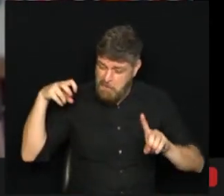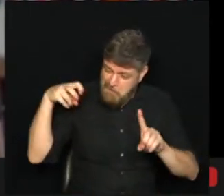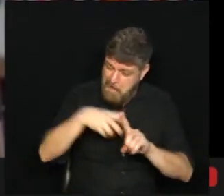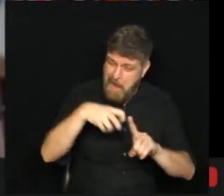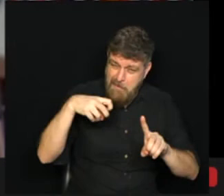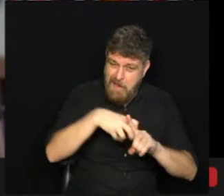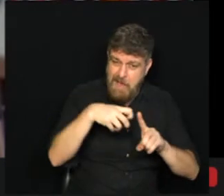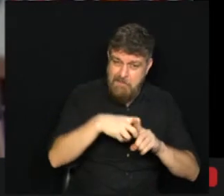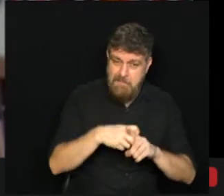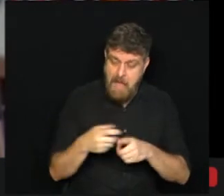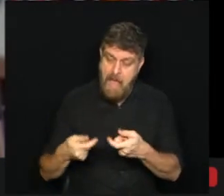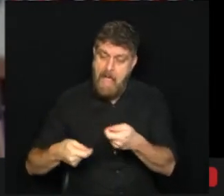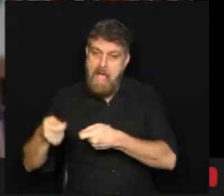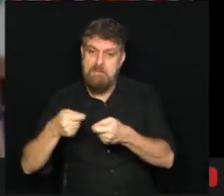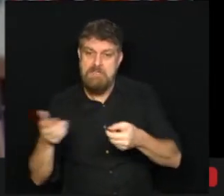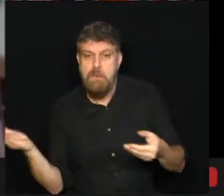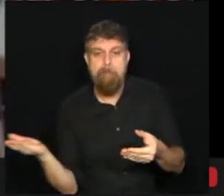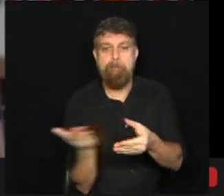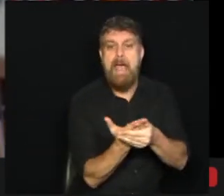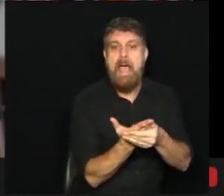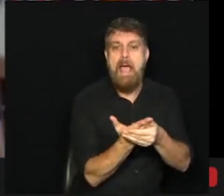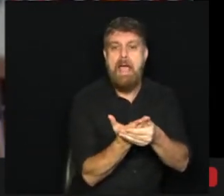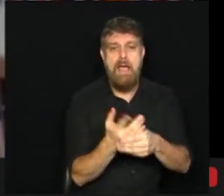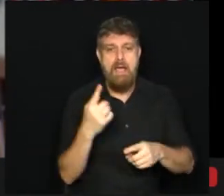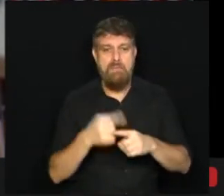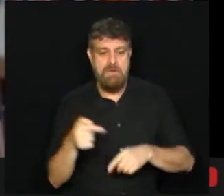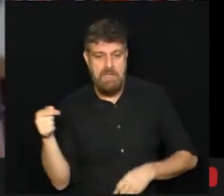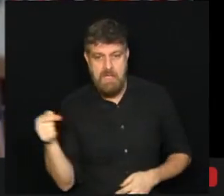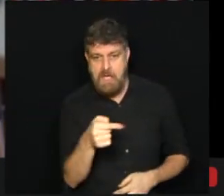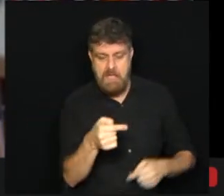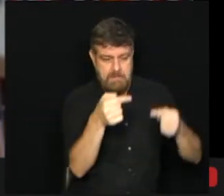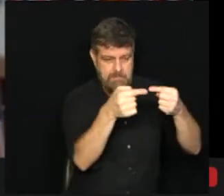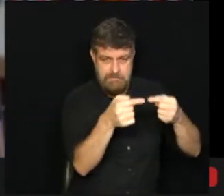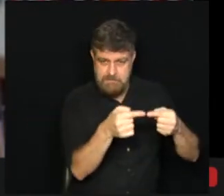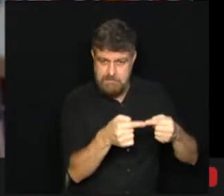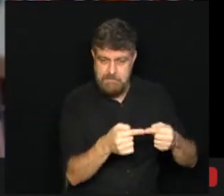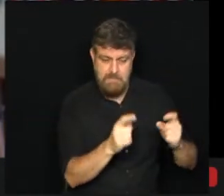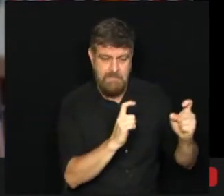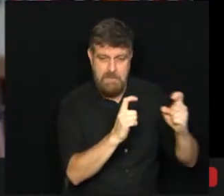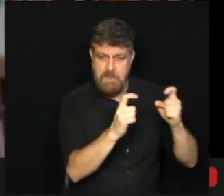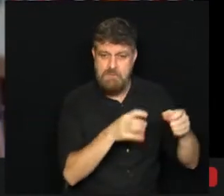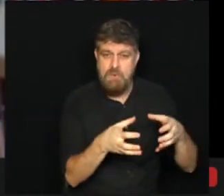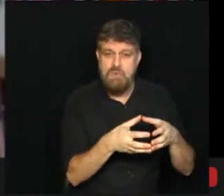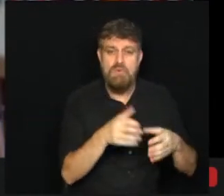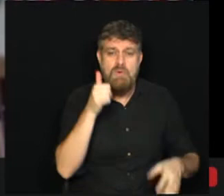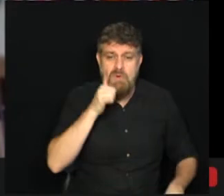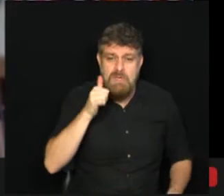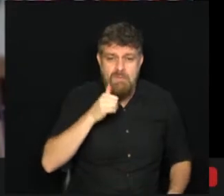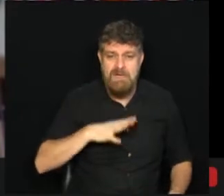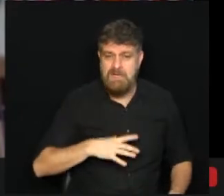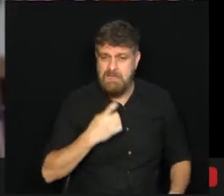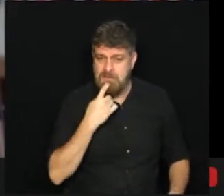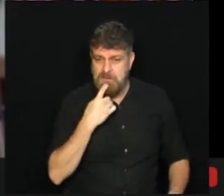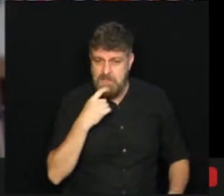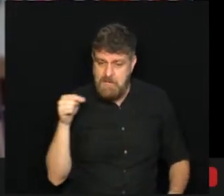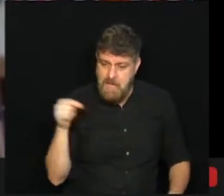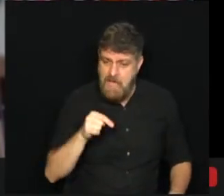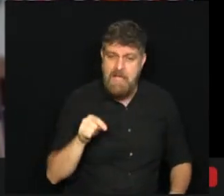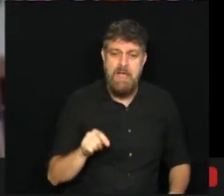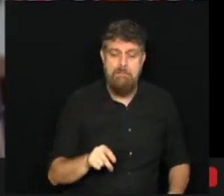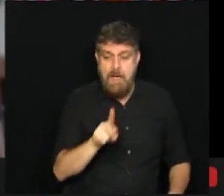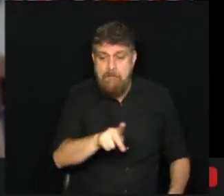processo administrativo que, por conta do engajamento, nós pautamos isso na reunião da Comissão da Mulher aqui de Campinas, por conta da